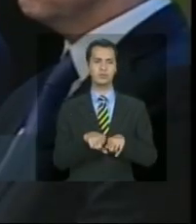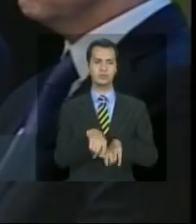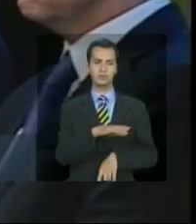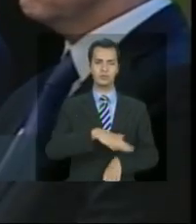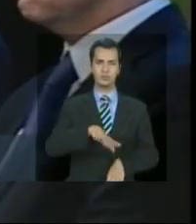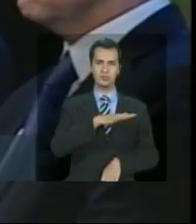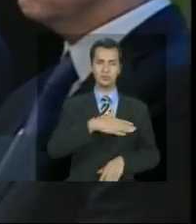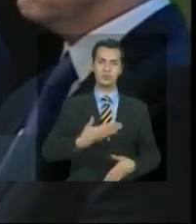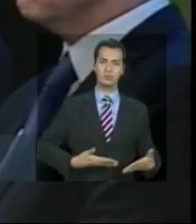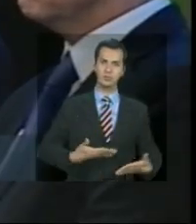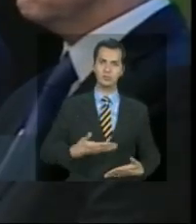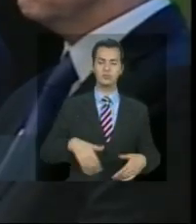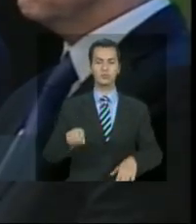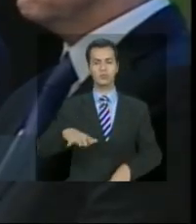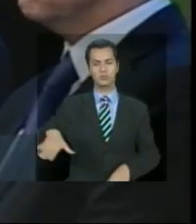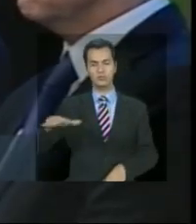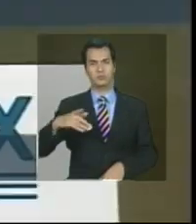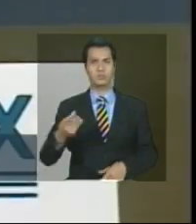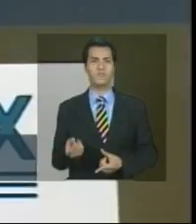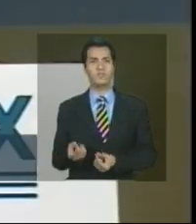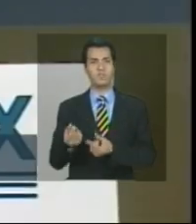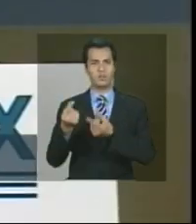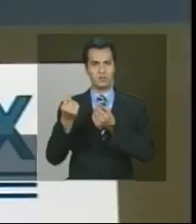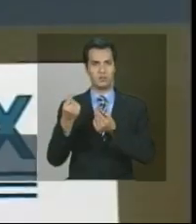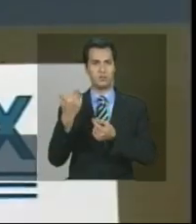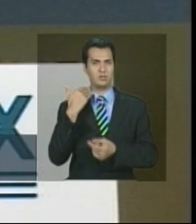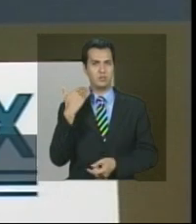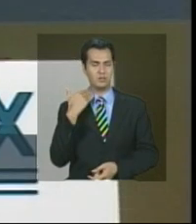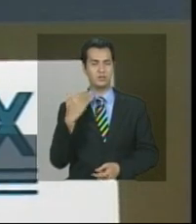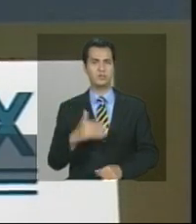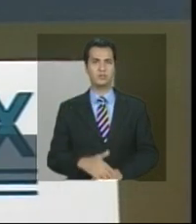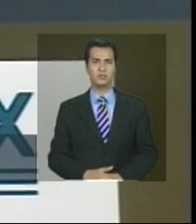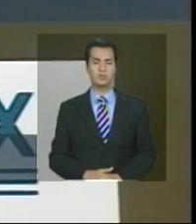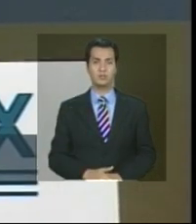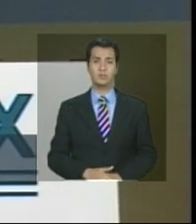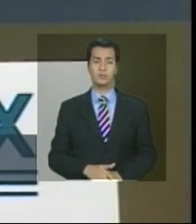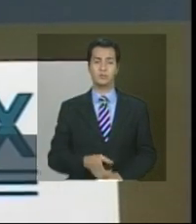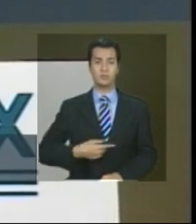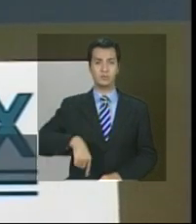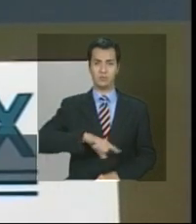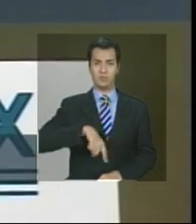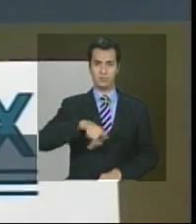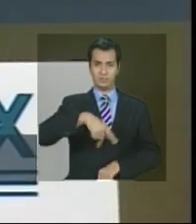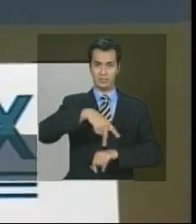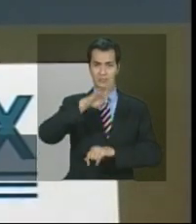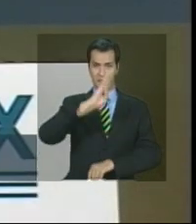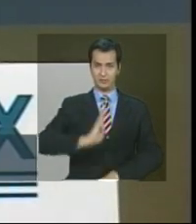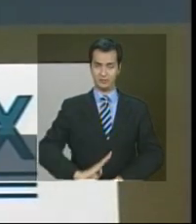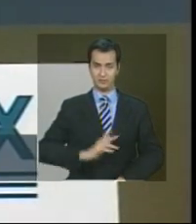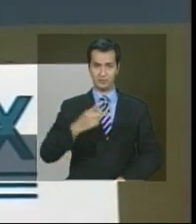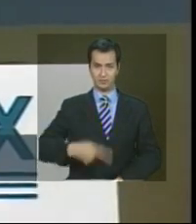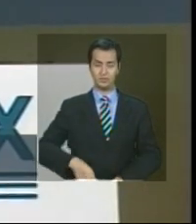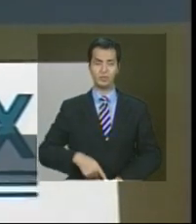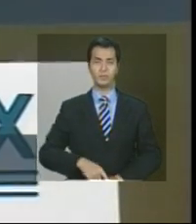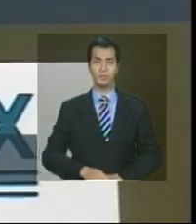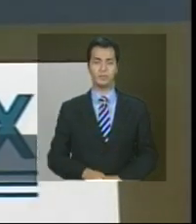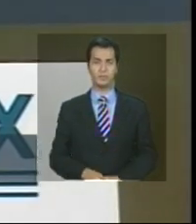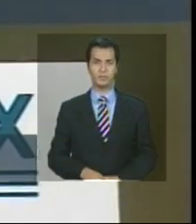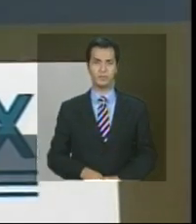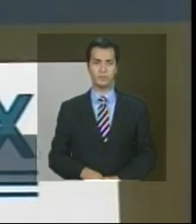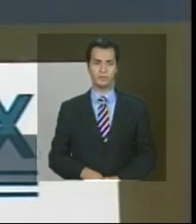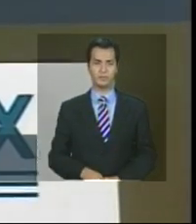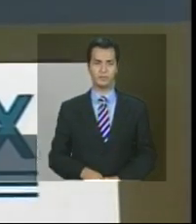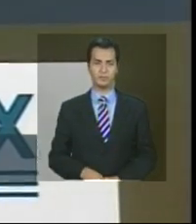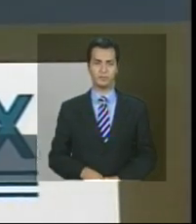do setor financeiro, para que o nosso país possa, de fato, não é ser